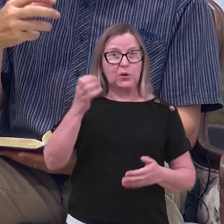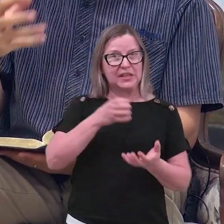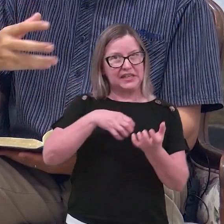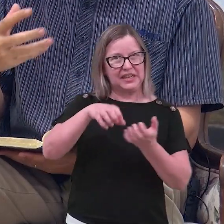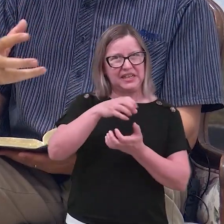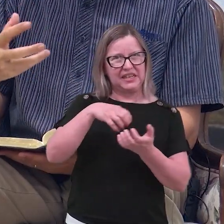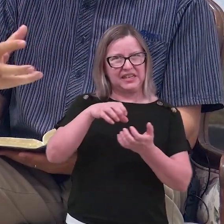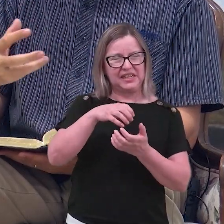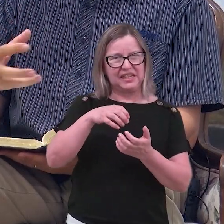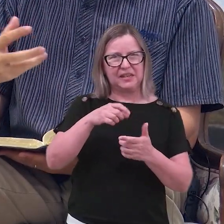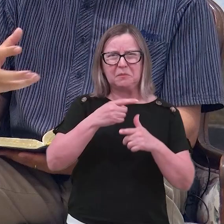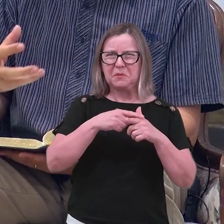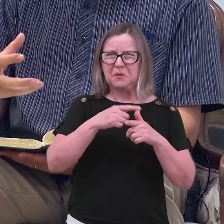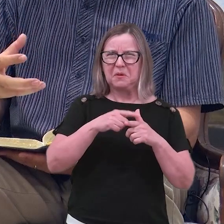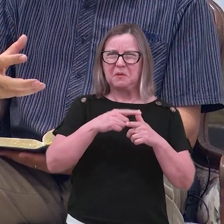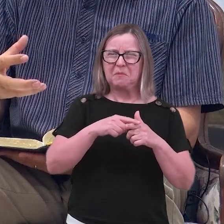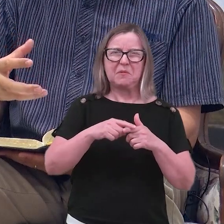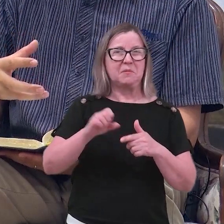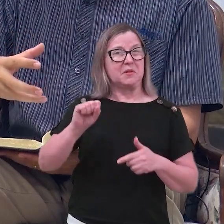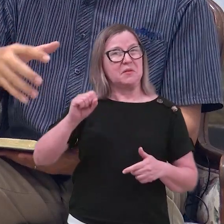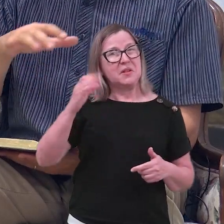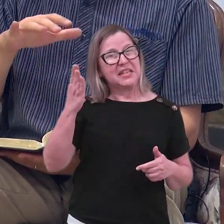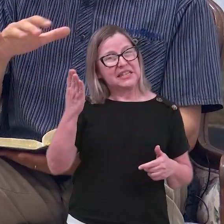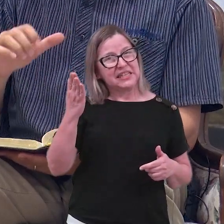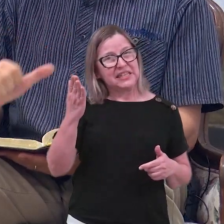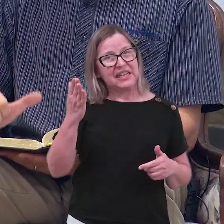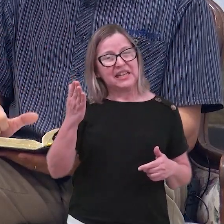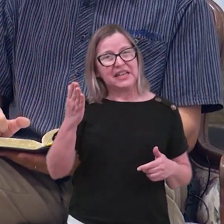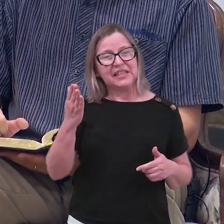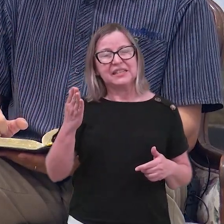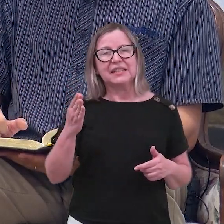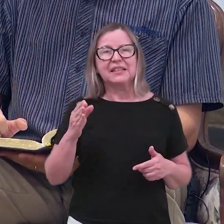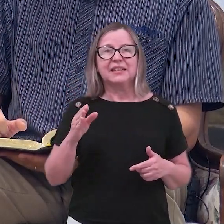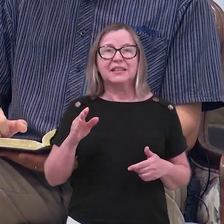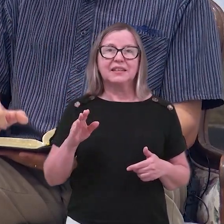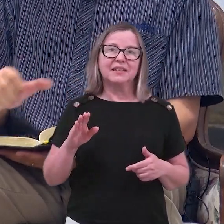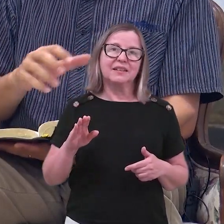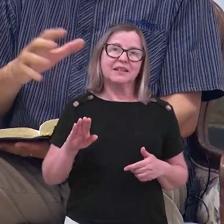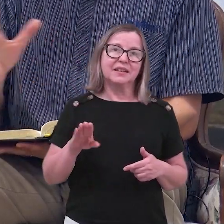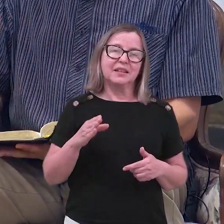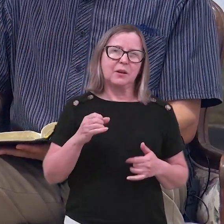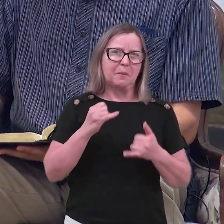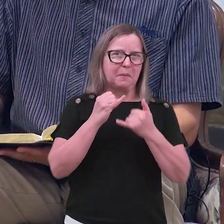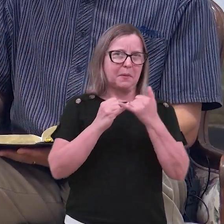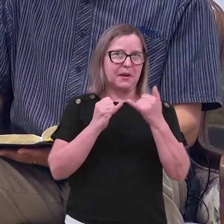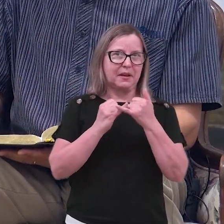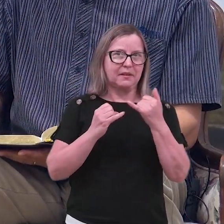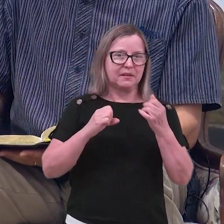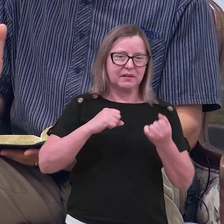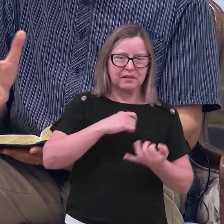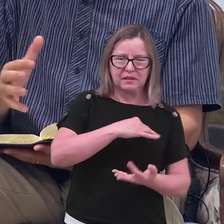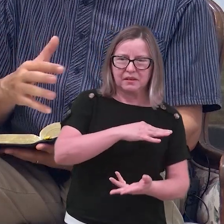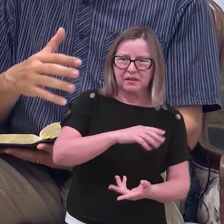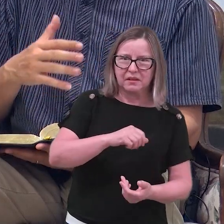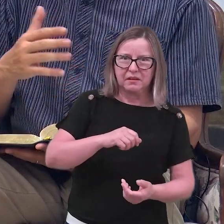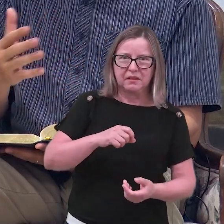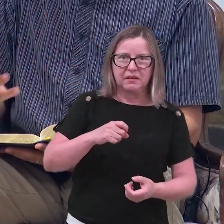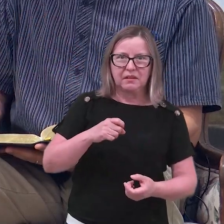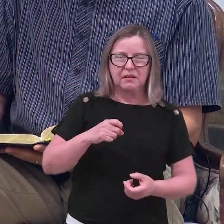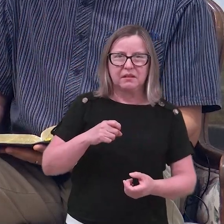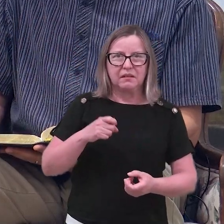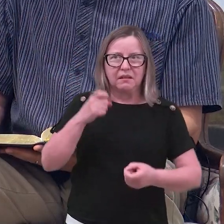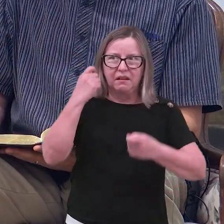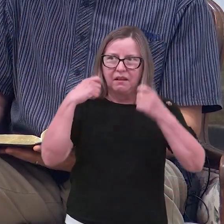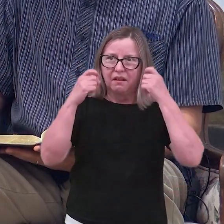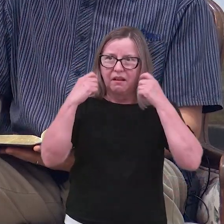as situações vêm atacar a nossa calmaria, aí parece que o mundo desesperou, parece que Deus não